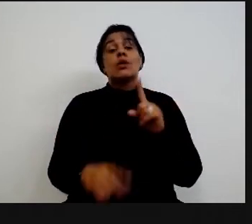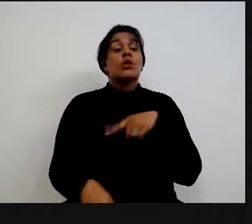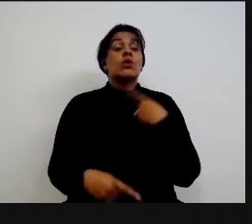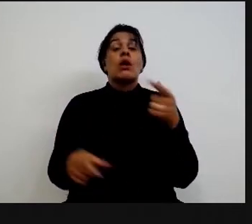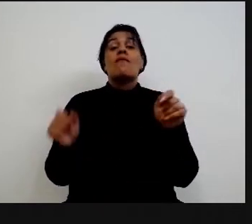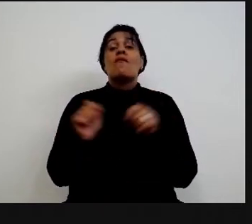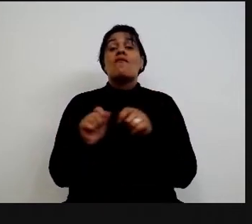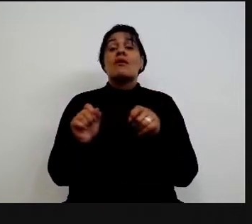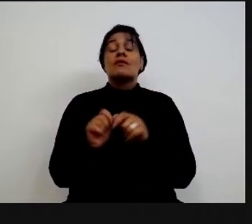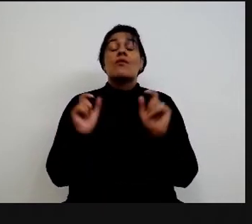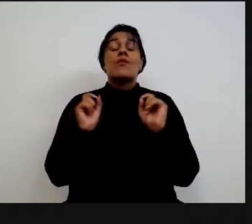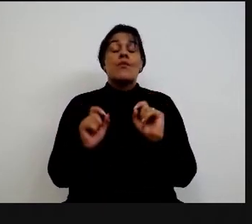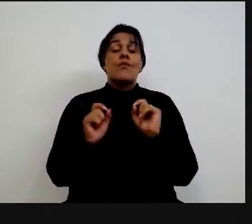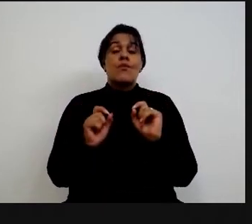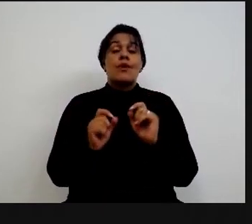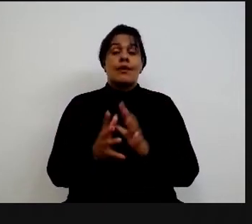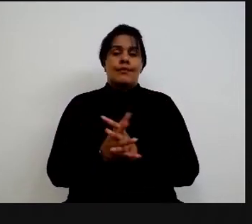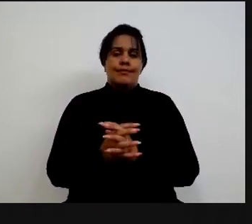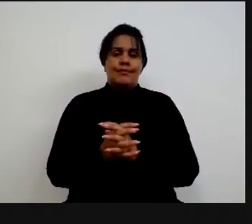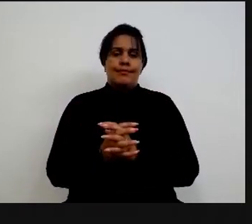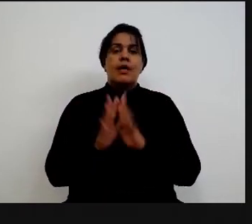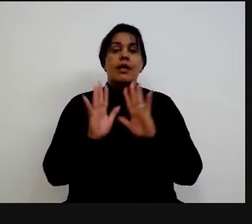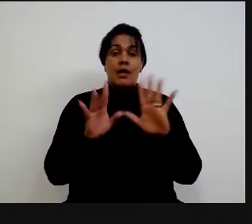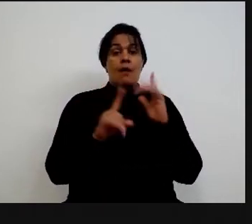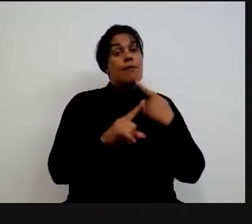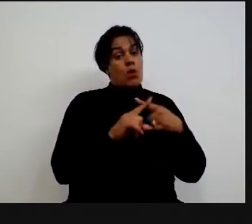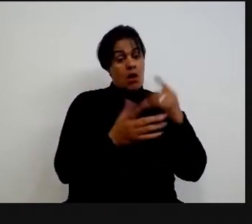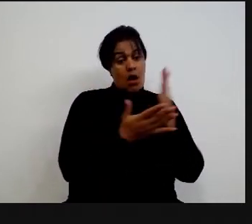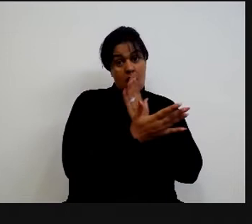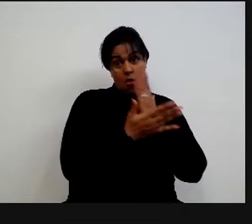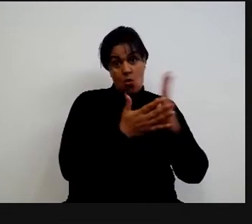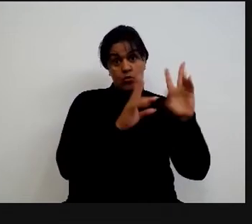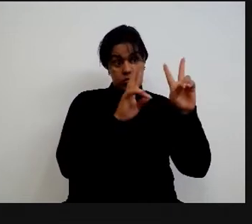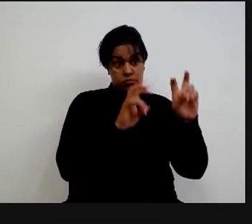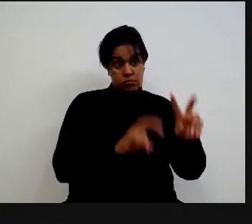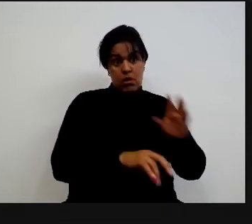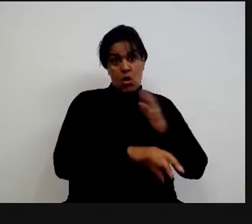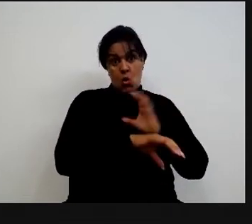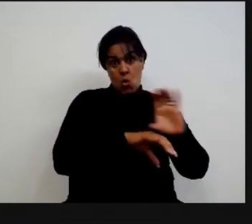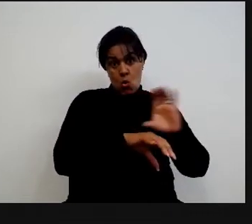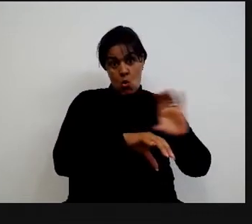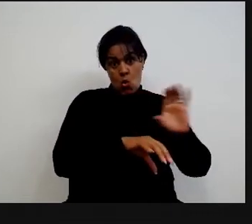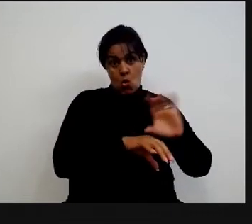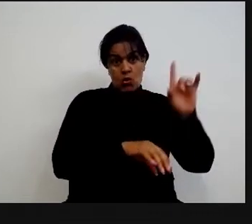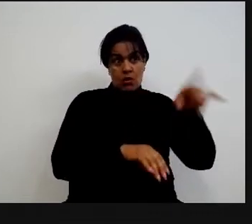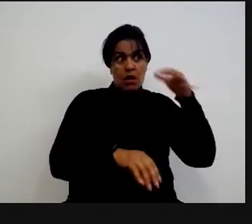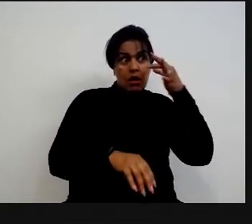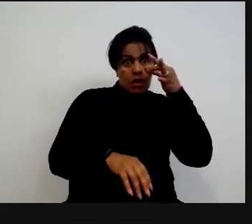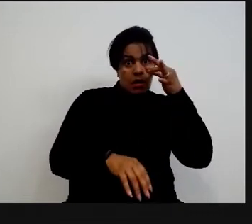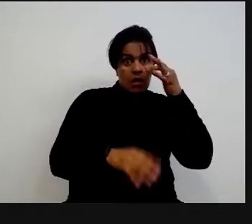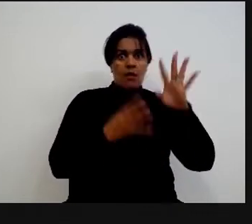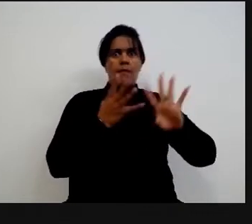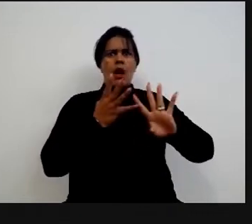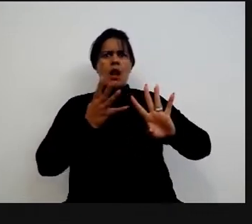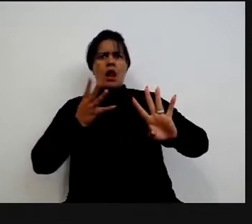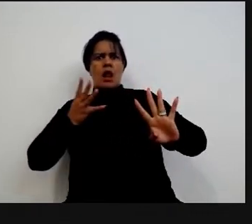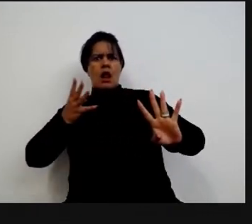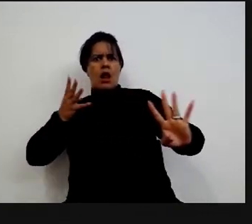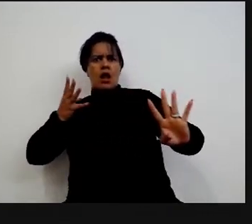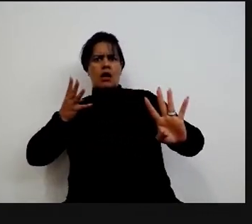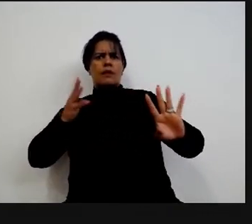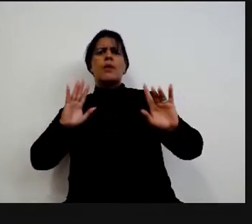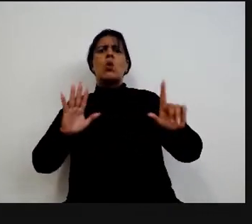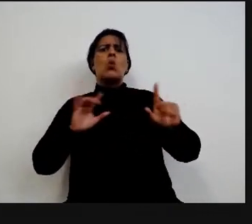que fazer? Só que, ao mesmo tempo, a gente vê alguns presenciais que dá sobre lista de espera. Então, o que é que tem